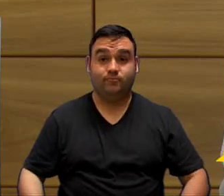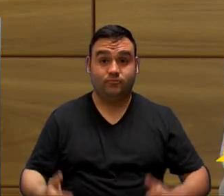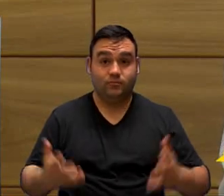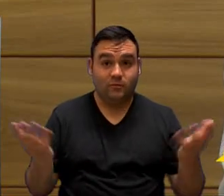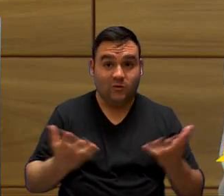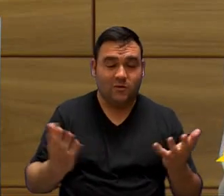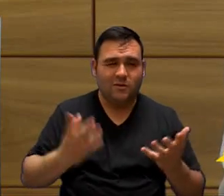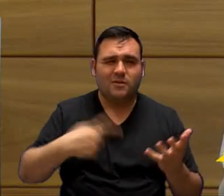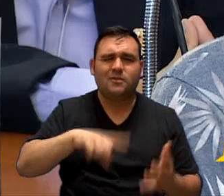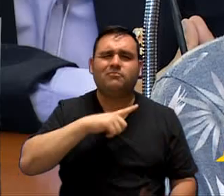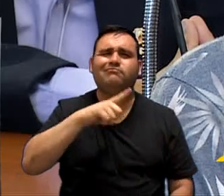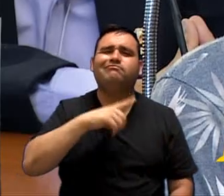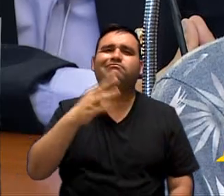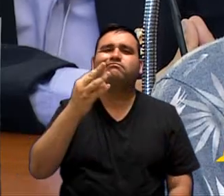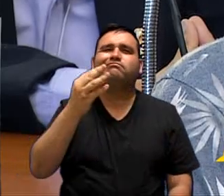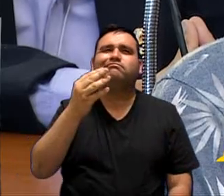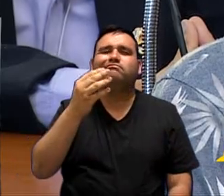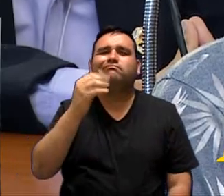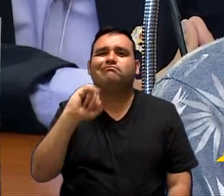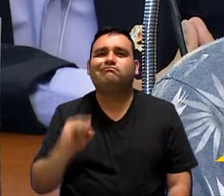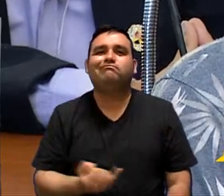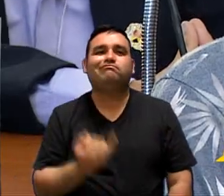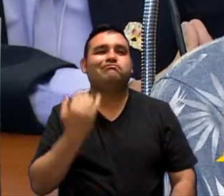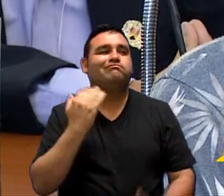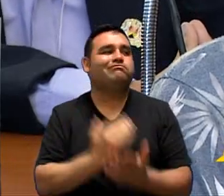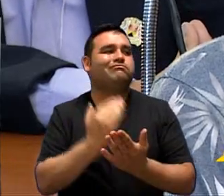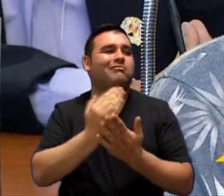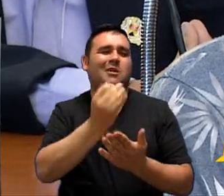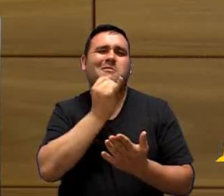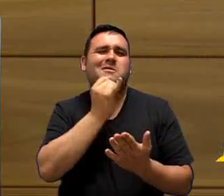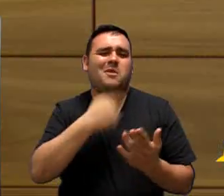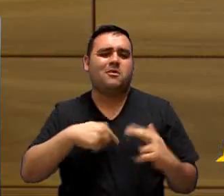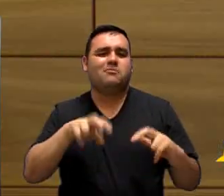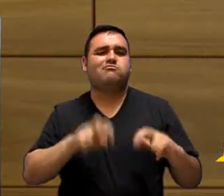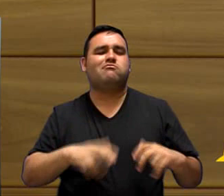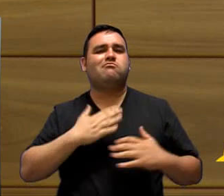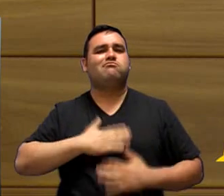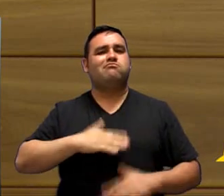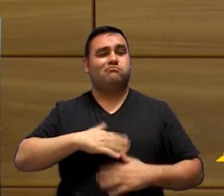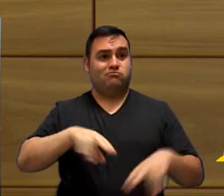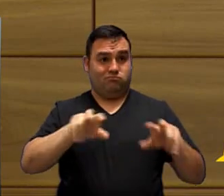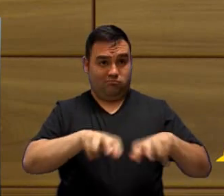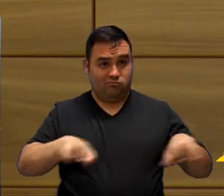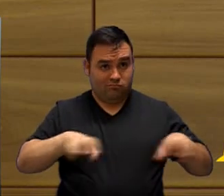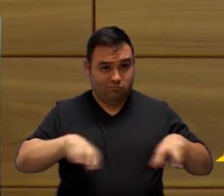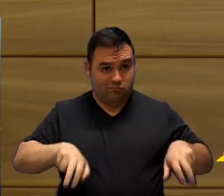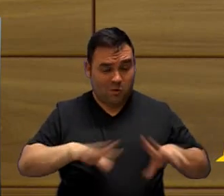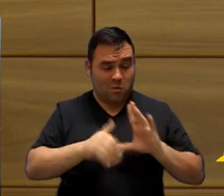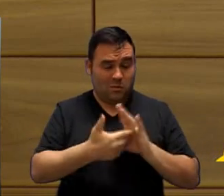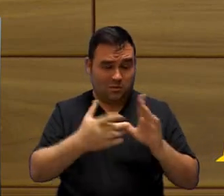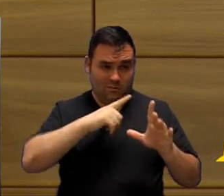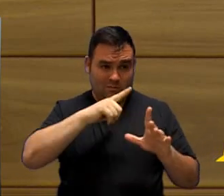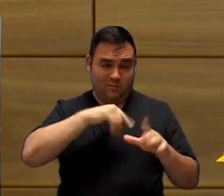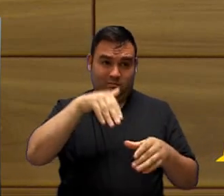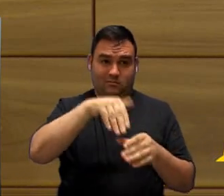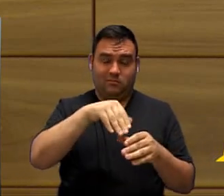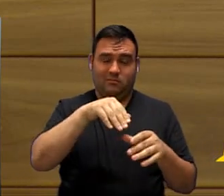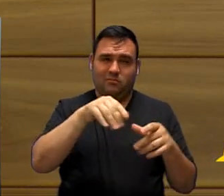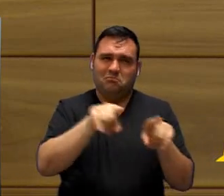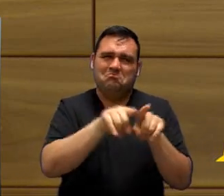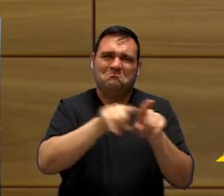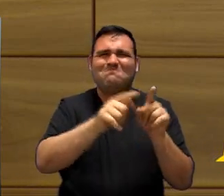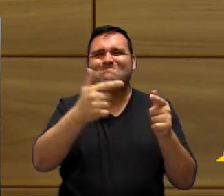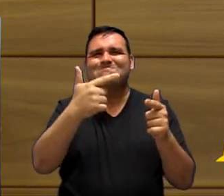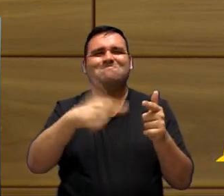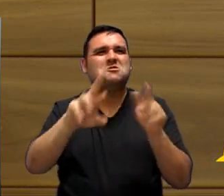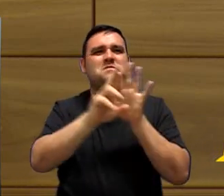essa oportunidade que se tem, mas para muito além de estar sentado, para que vocês estejam sentados e sentadas nessas cadeiras, para muito além